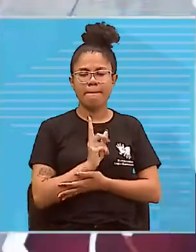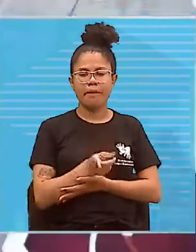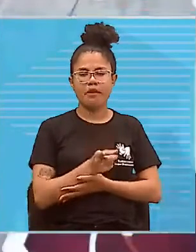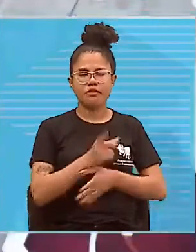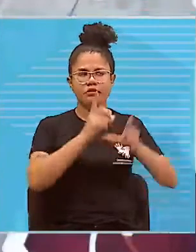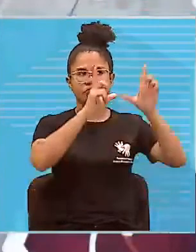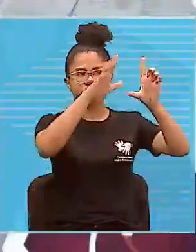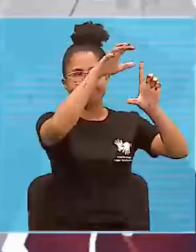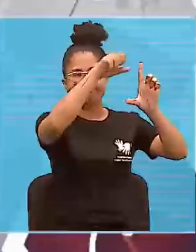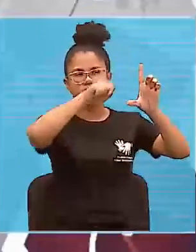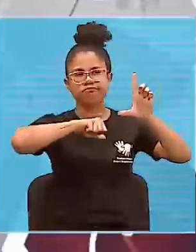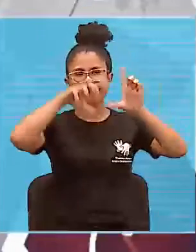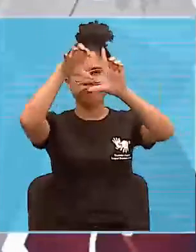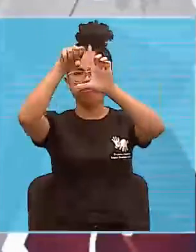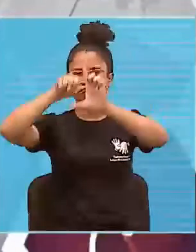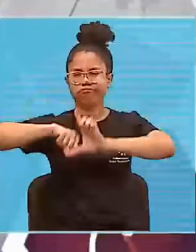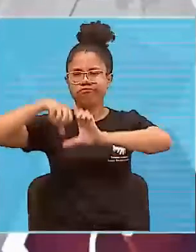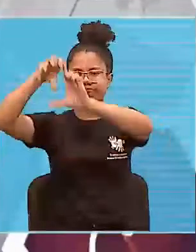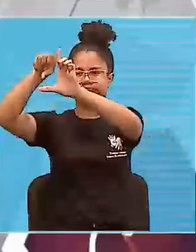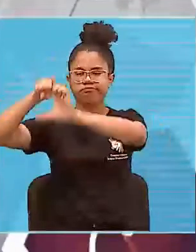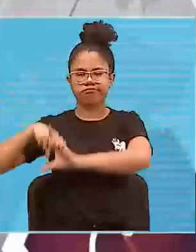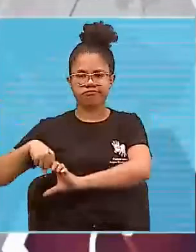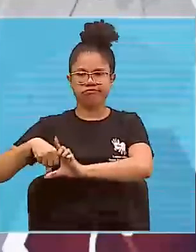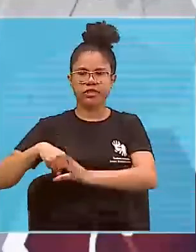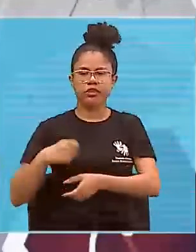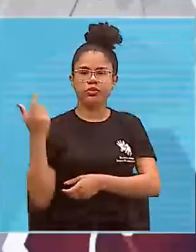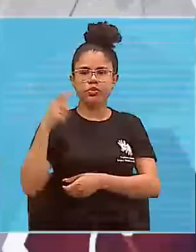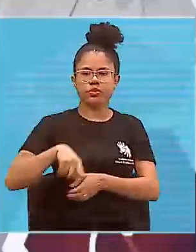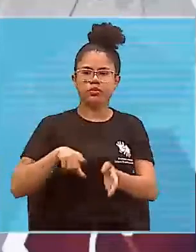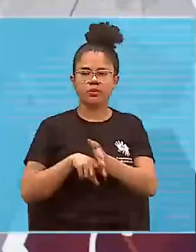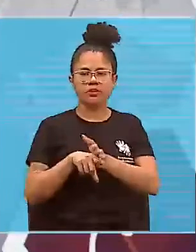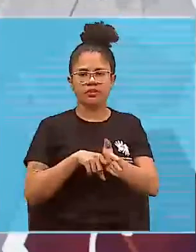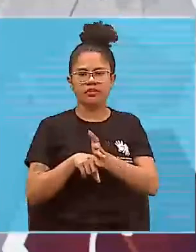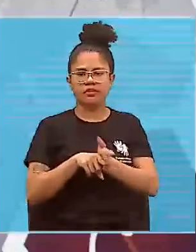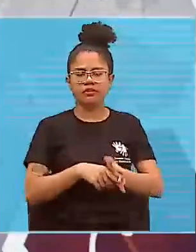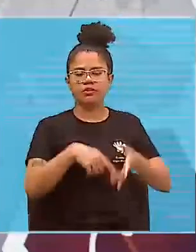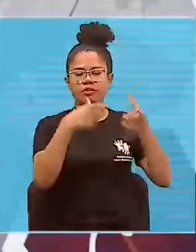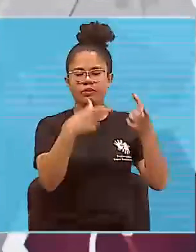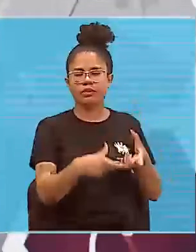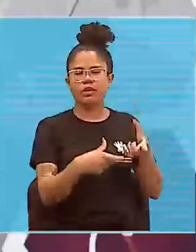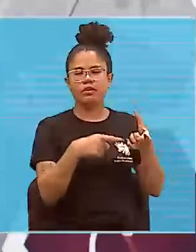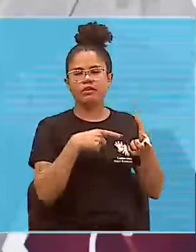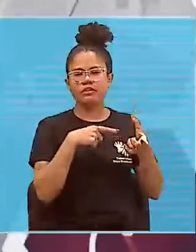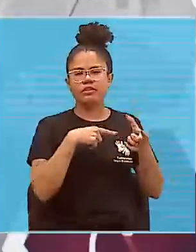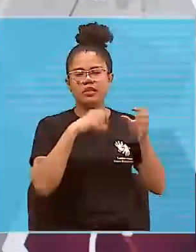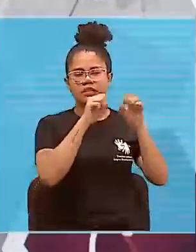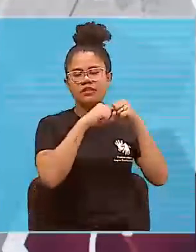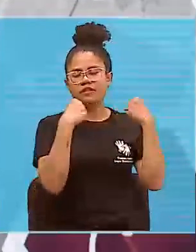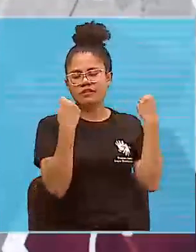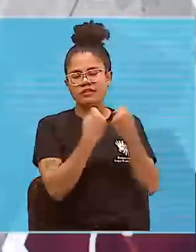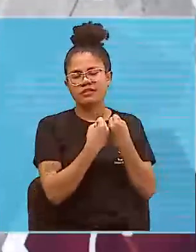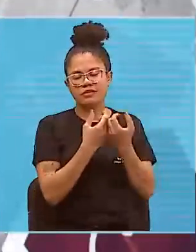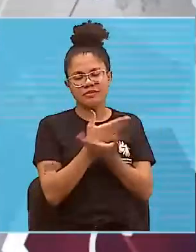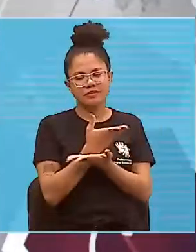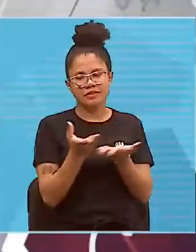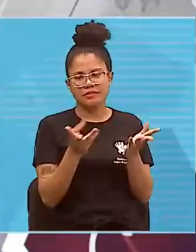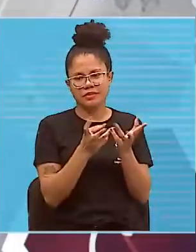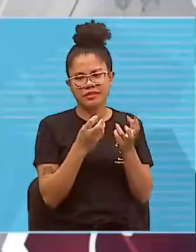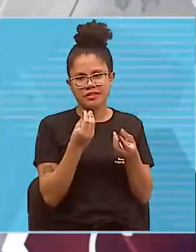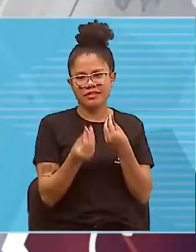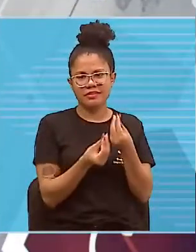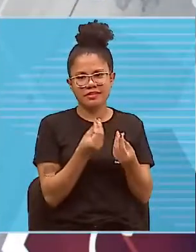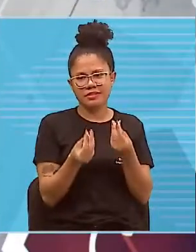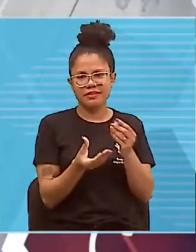quadros de Christian Higgs lá do local que ficava Essa sociedade só para você ver como ego